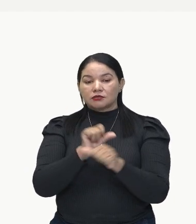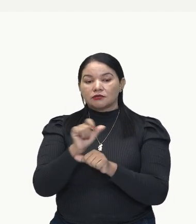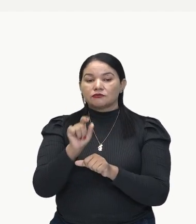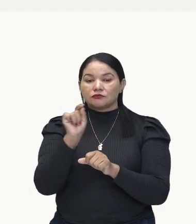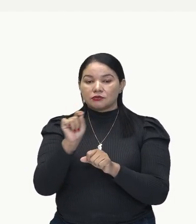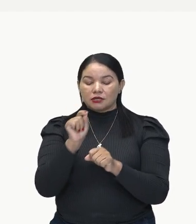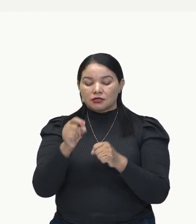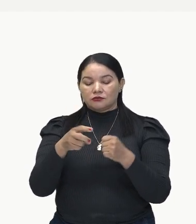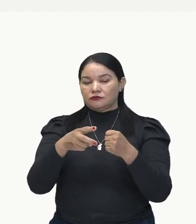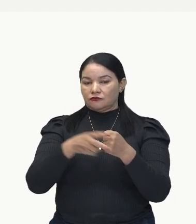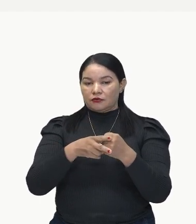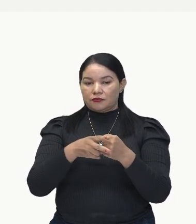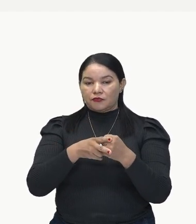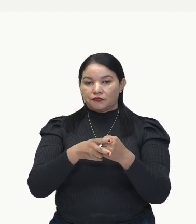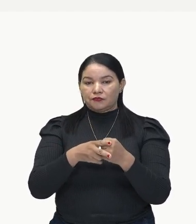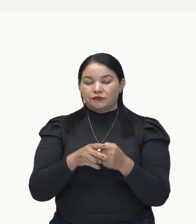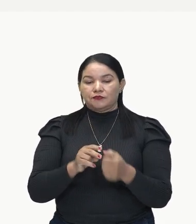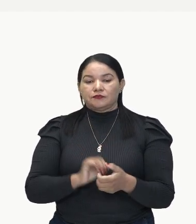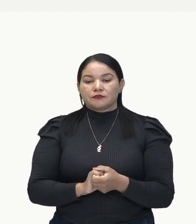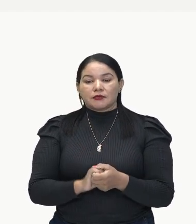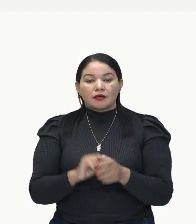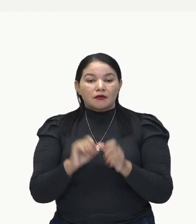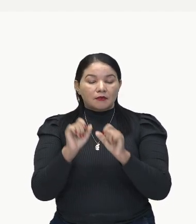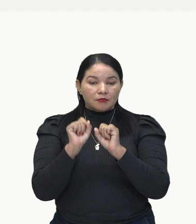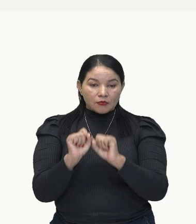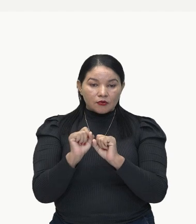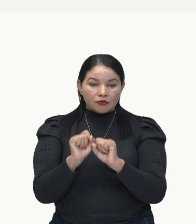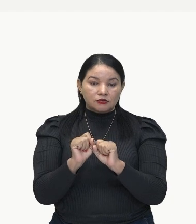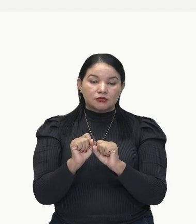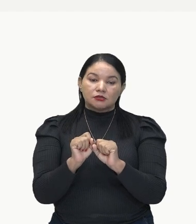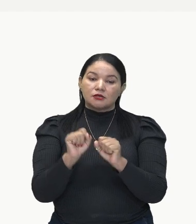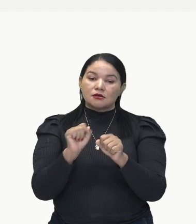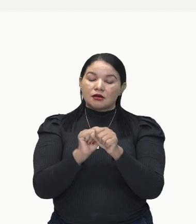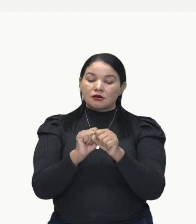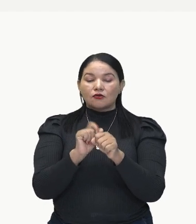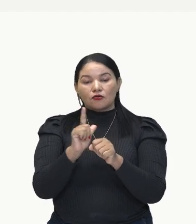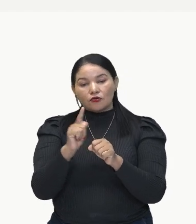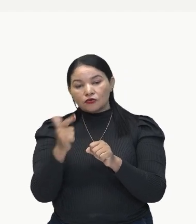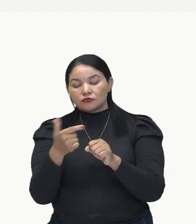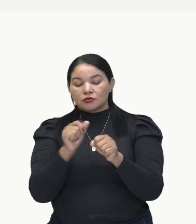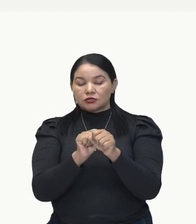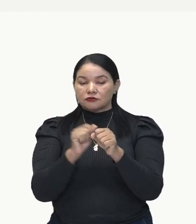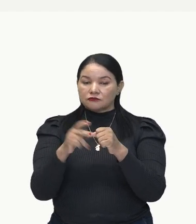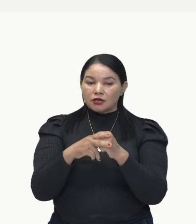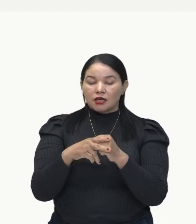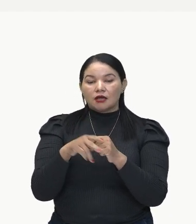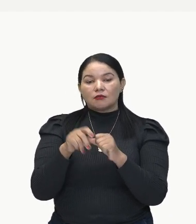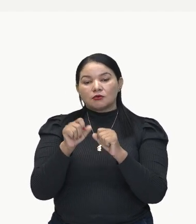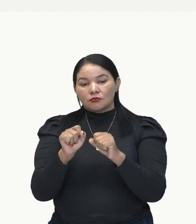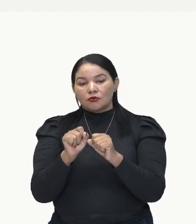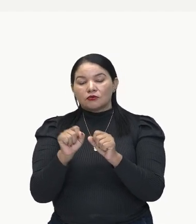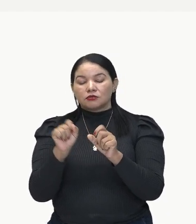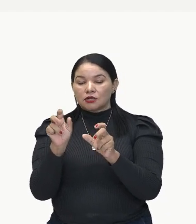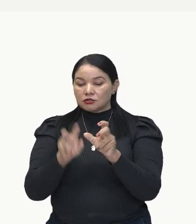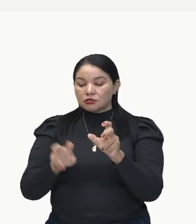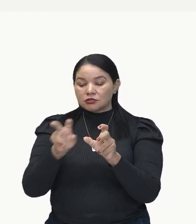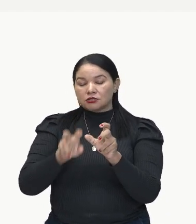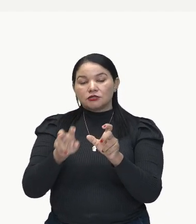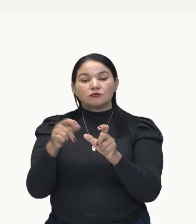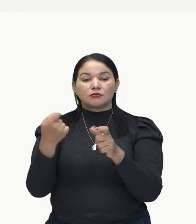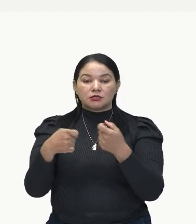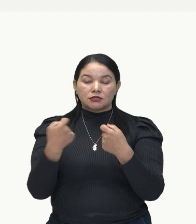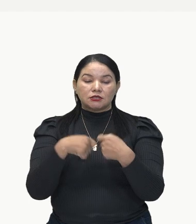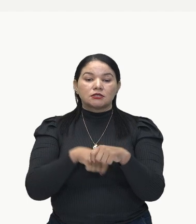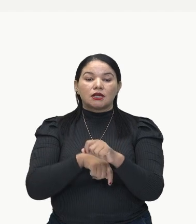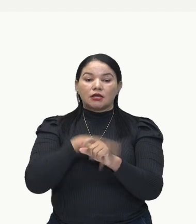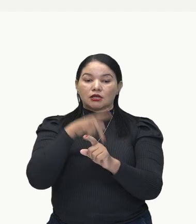verbo, que também pode ser outro advérbio, pode ser um adjetivo, isso a gente tem que identificar. Agora,